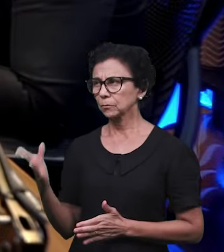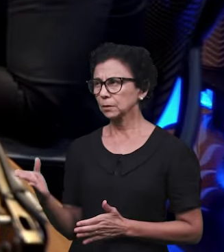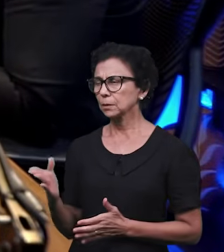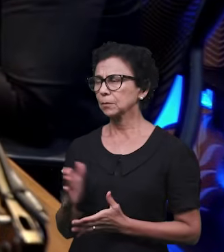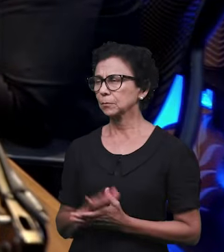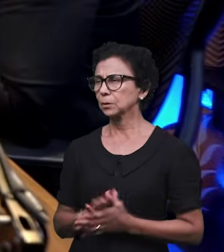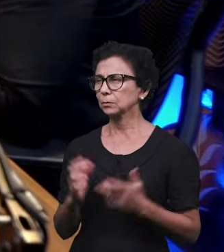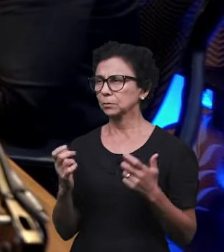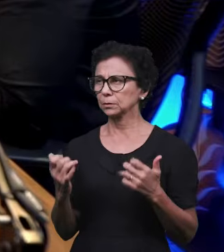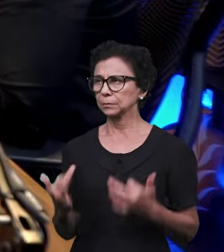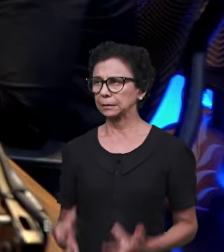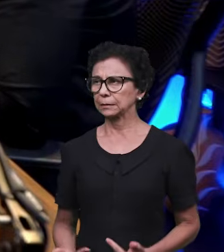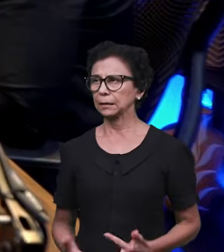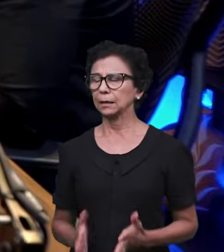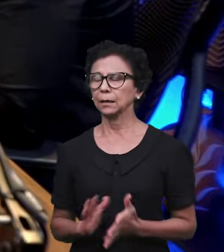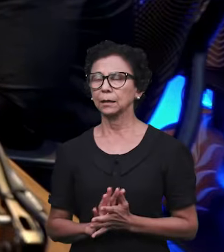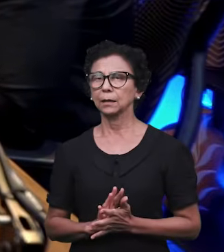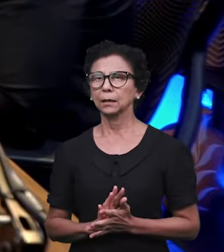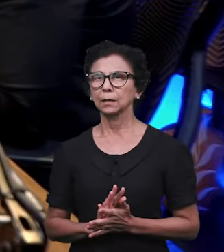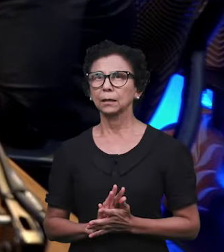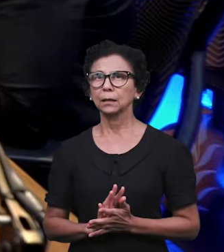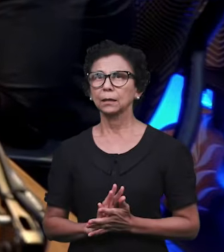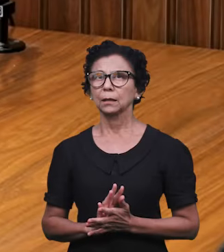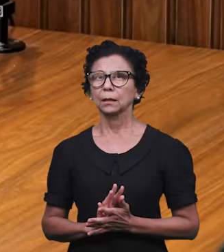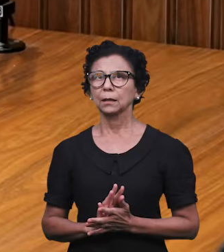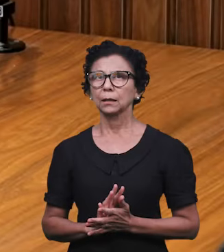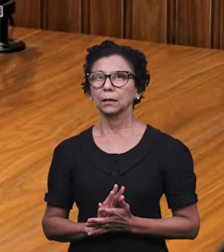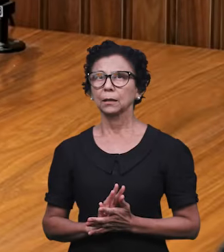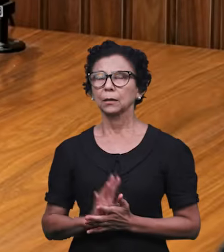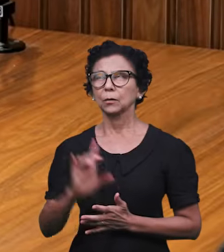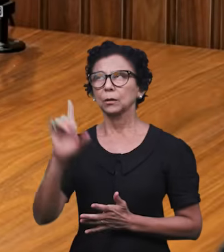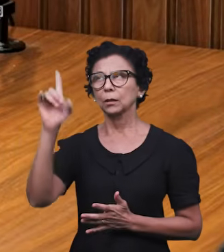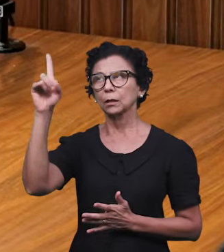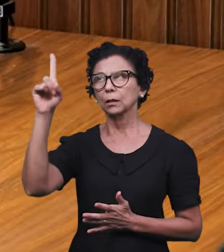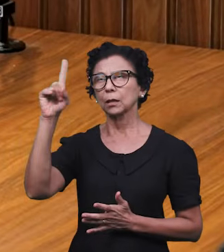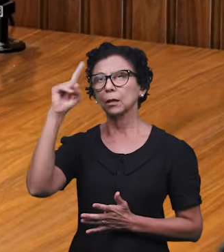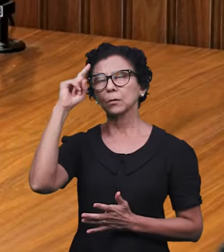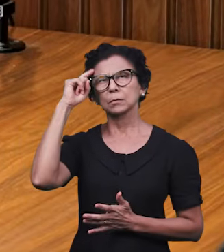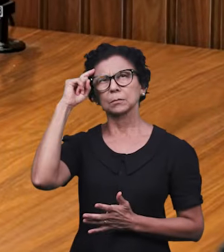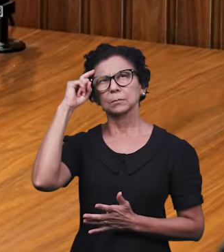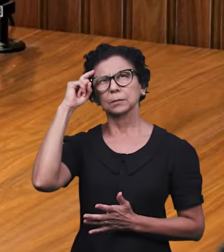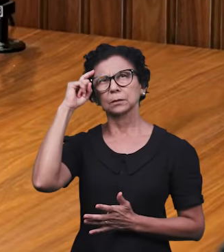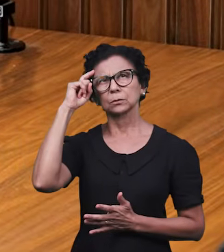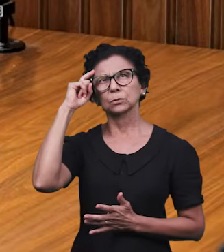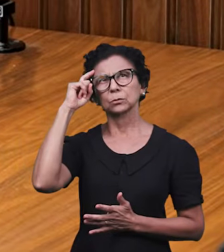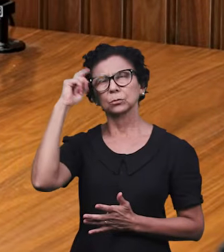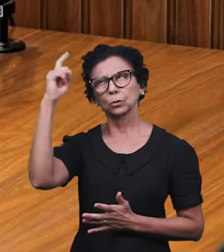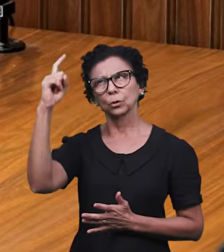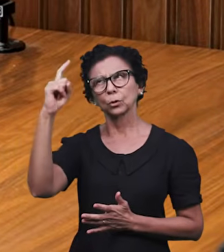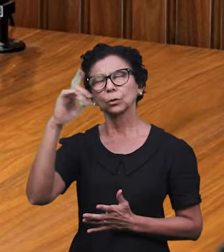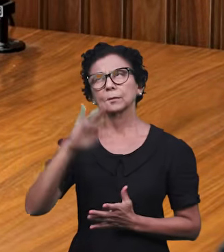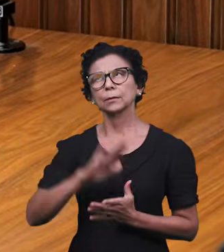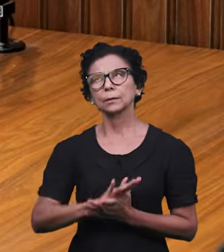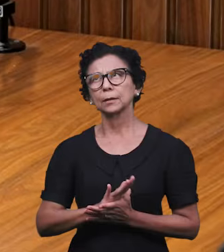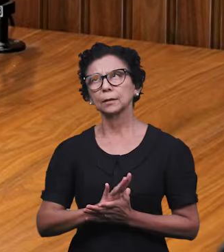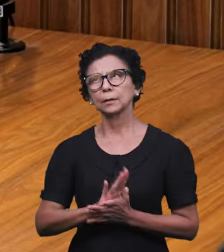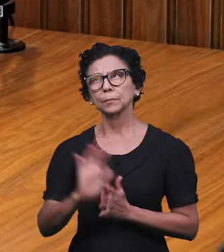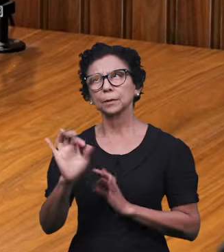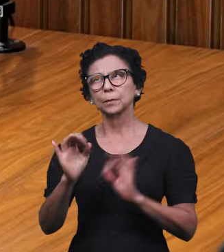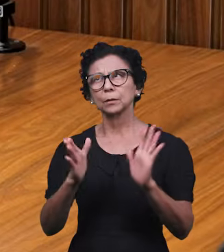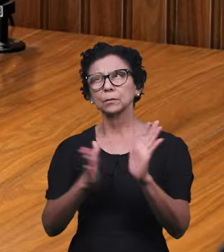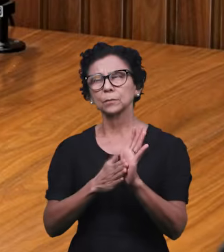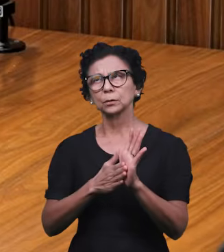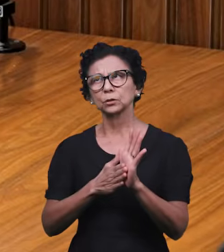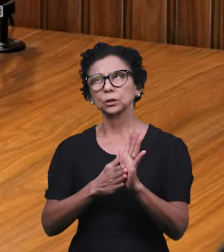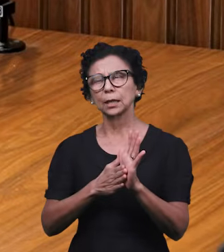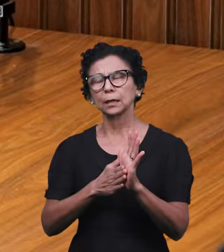projeto. Vitor, como é que Deus pensou, né, como arquiteto, mas aí ele trouxe a execução, ele mesmo sendo o